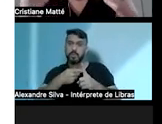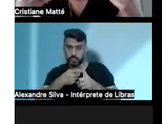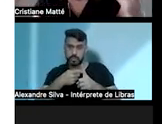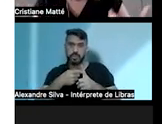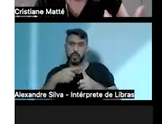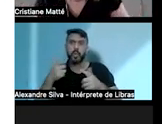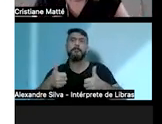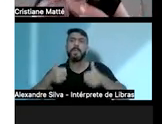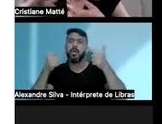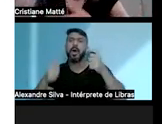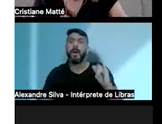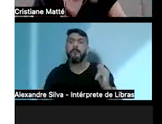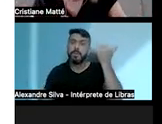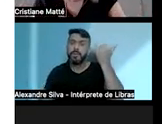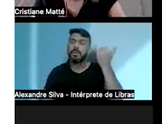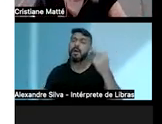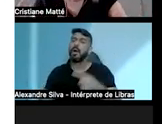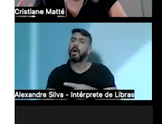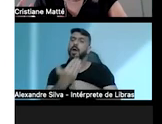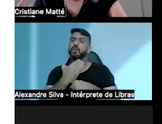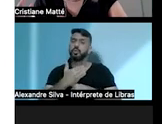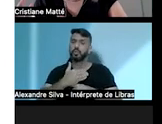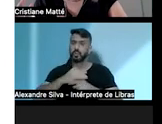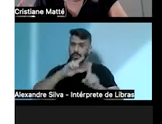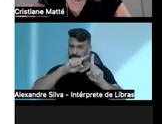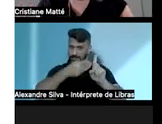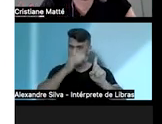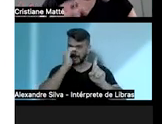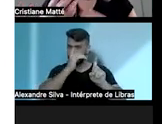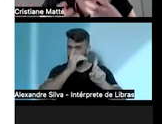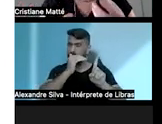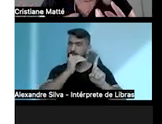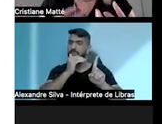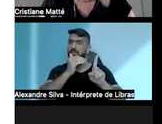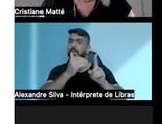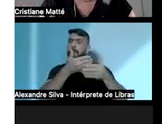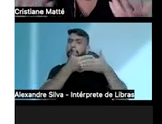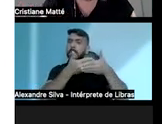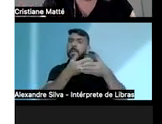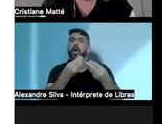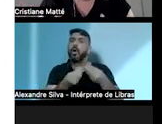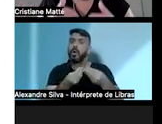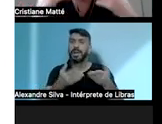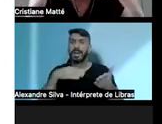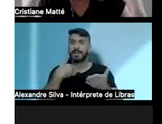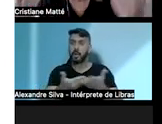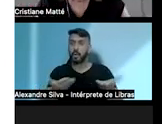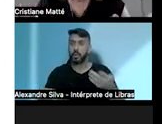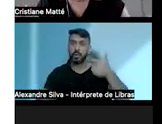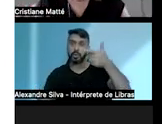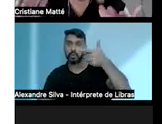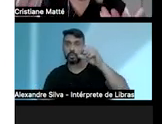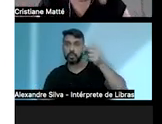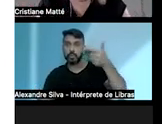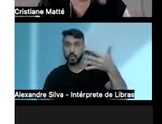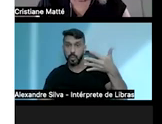o melhor proveito e trazer os melhores benefícios para o bebê que ela está gestando. Então, ainda hoje, vocês vejam, 2024,